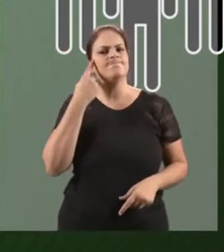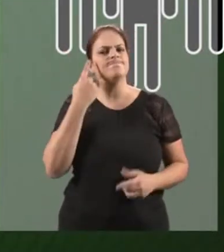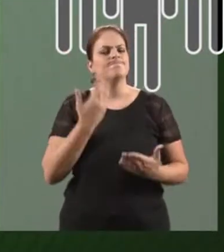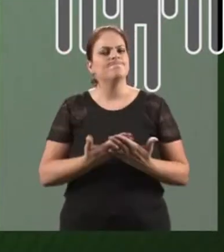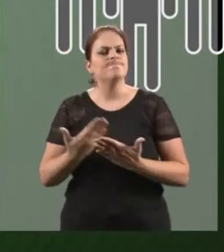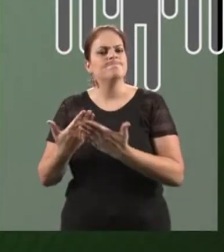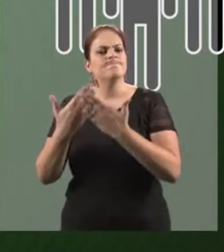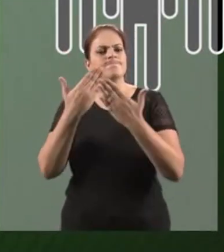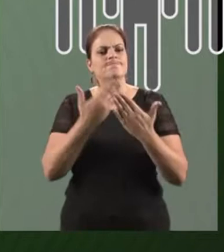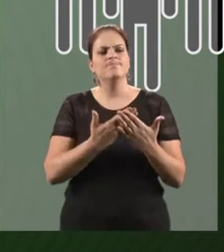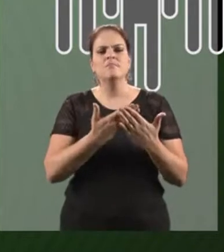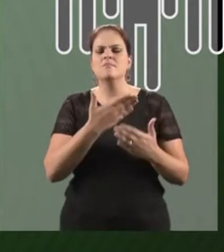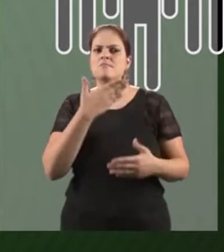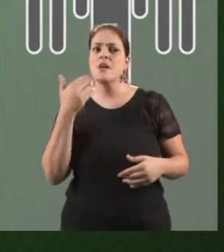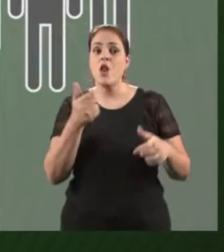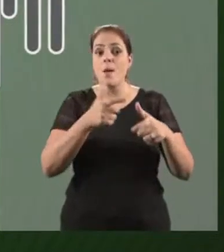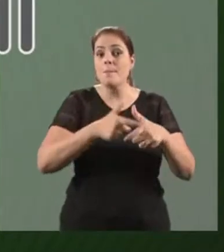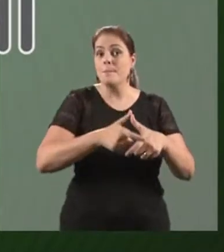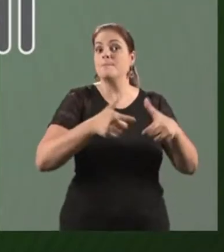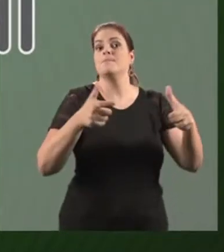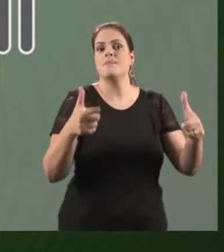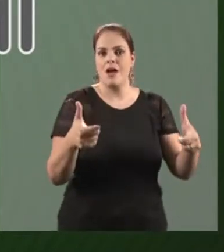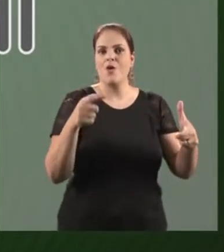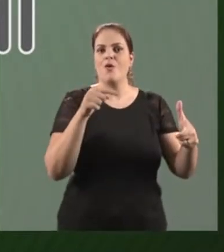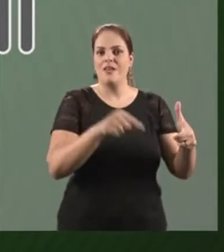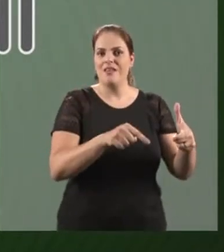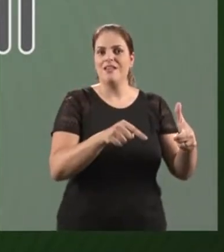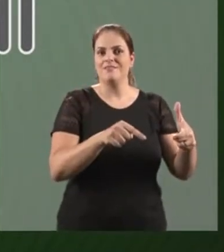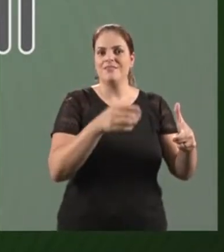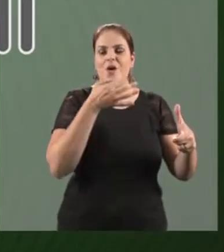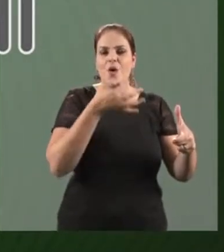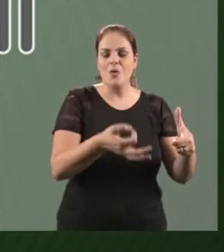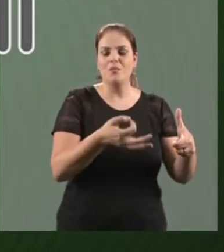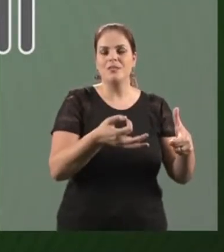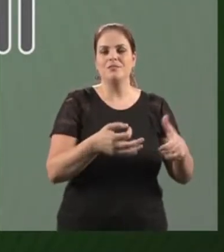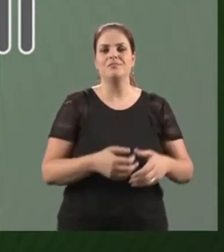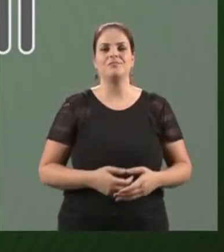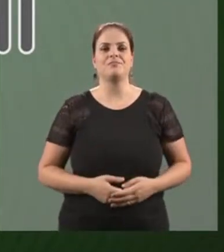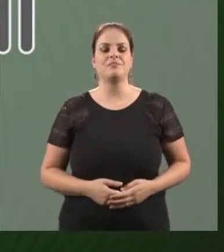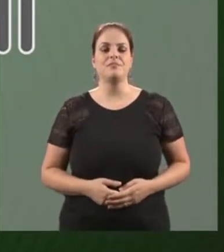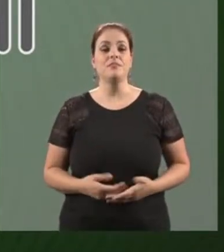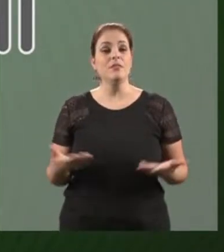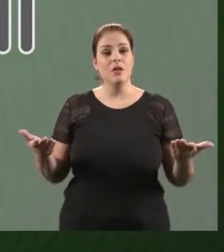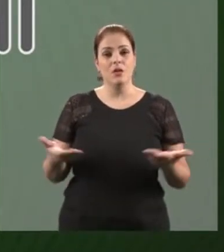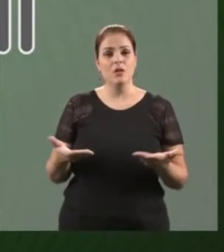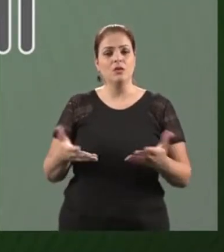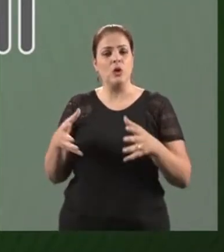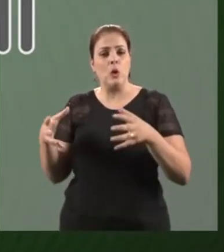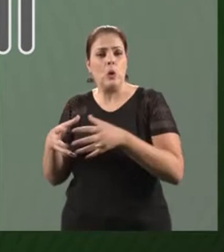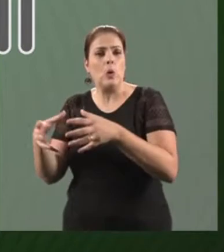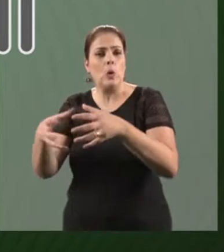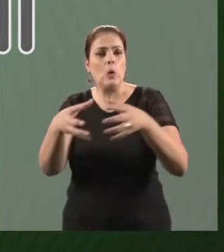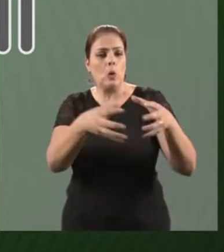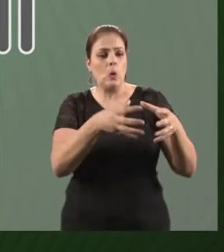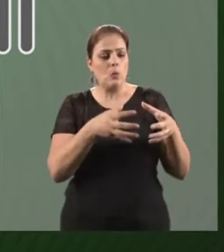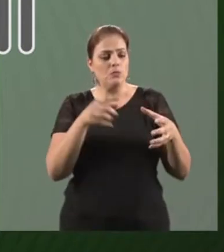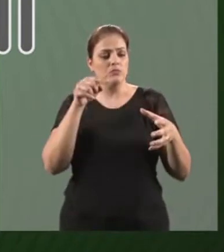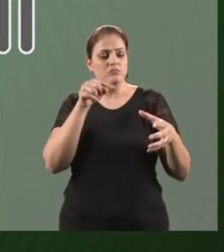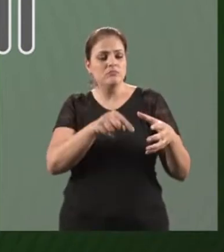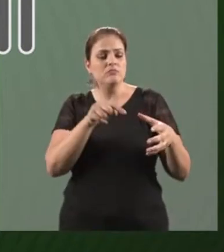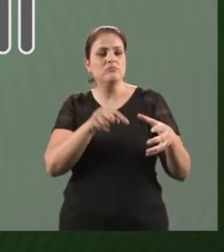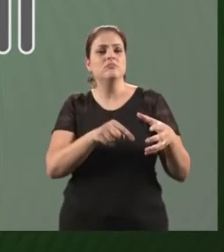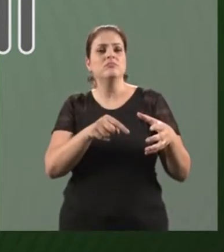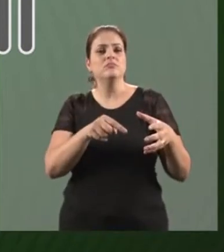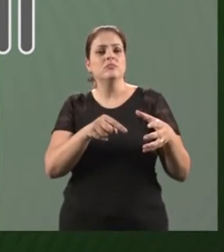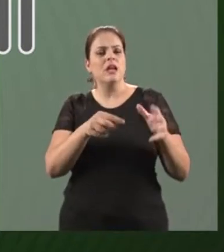de decisões com base na maioria. As formas pelas quais os grupos se organizam para tomar as decisões que vão afetar a todos